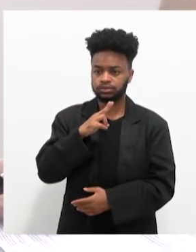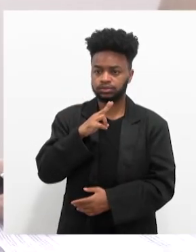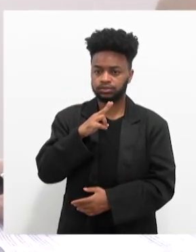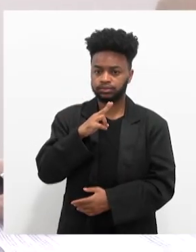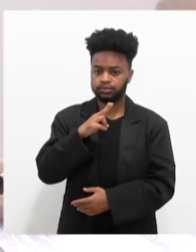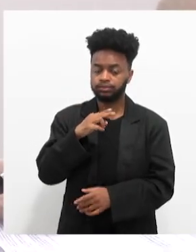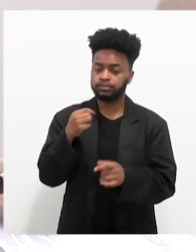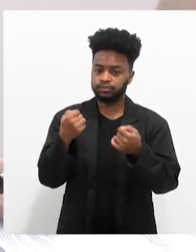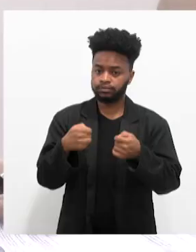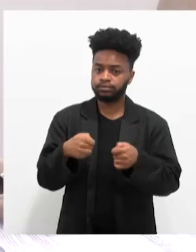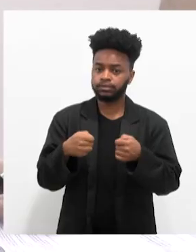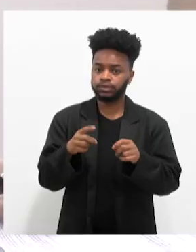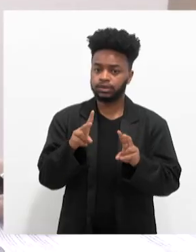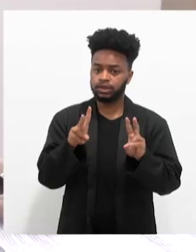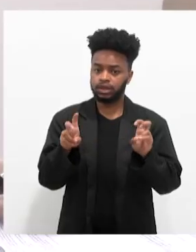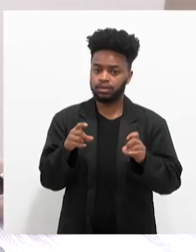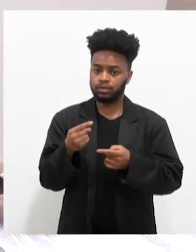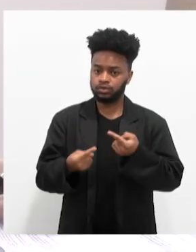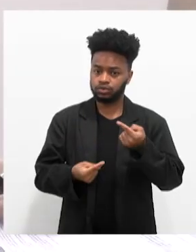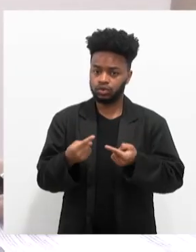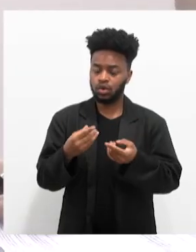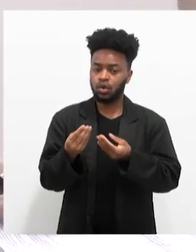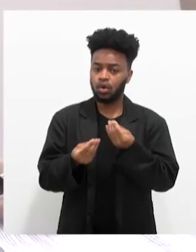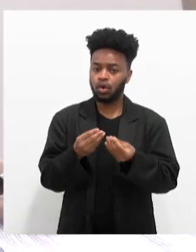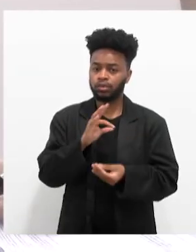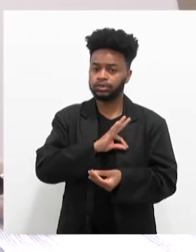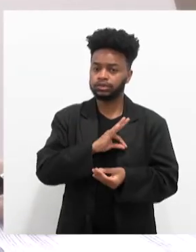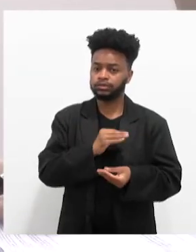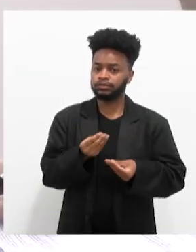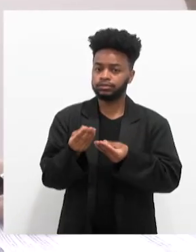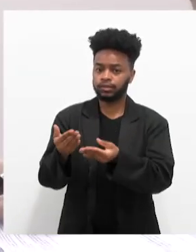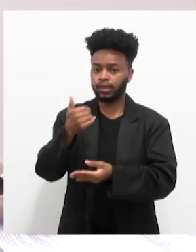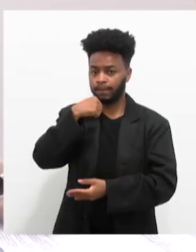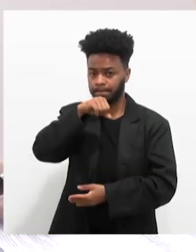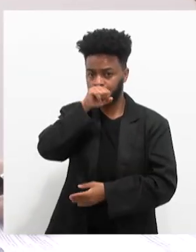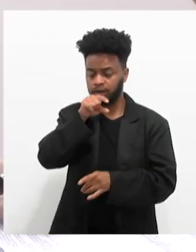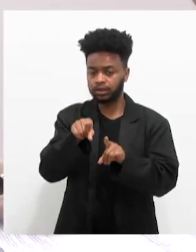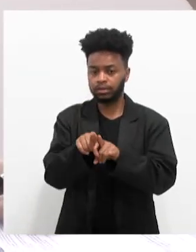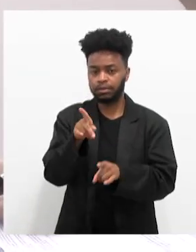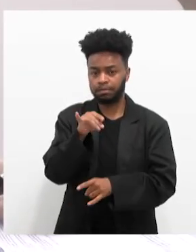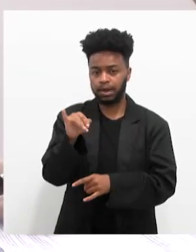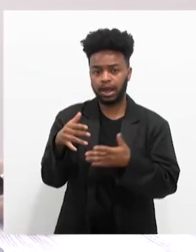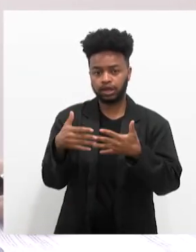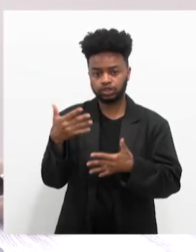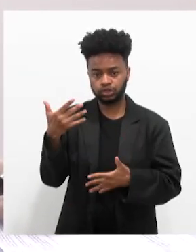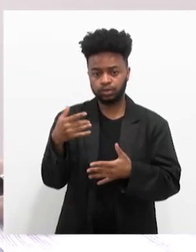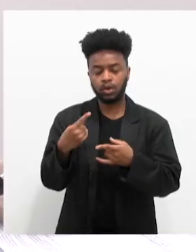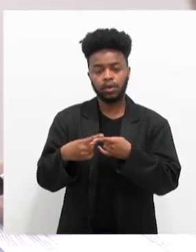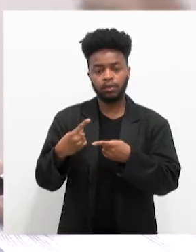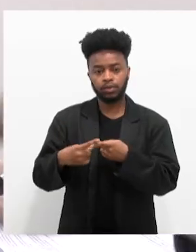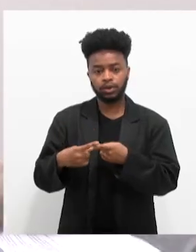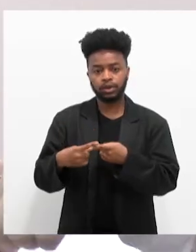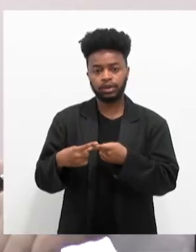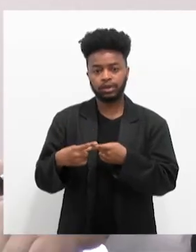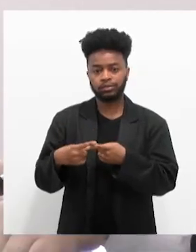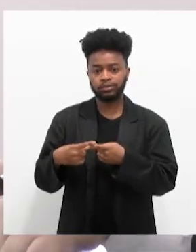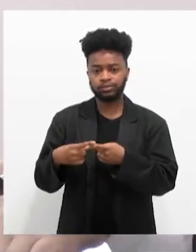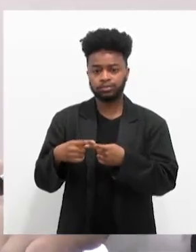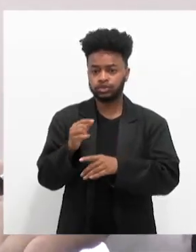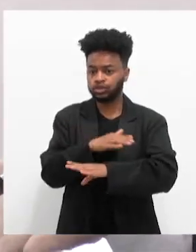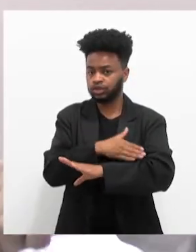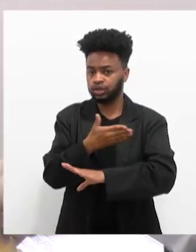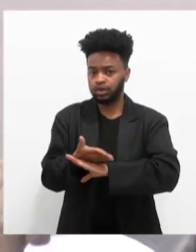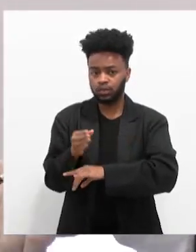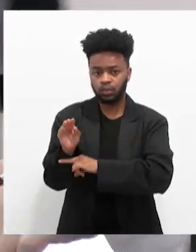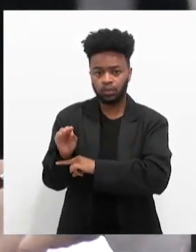ser levantada em relação à renda para essas mães e para os pais atípicos que ficam efetivamente a todo tempo dedicados aos